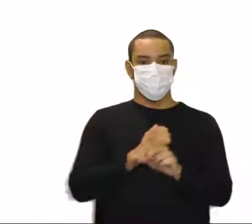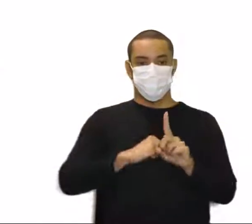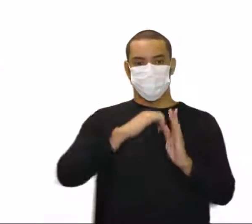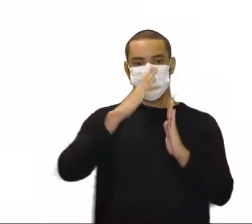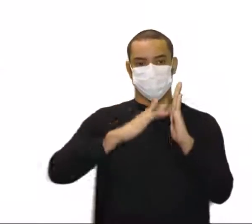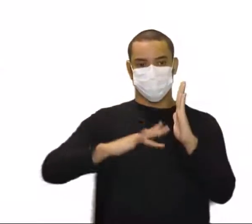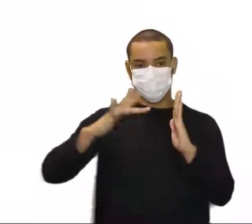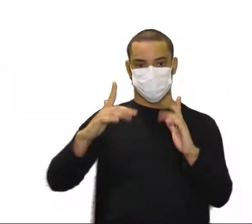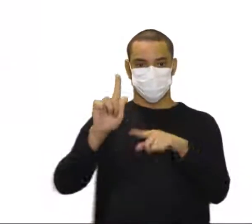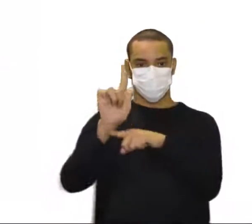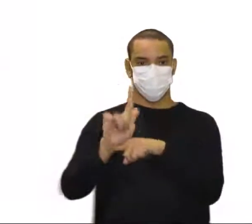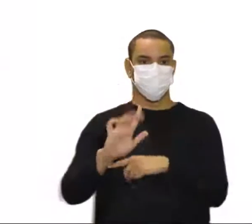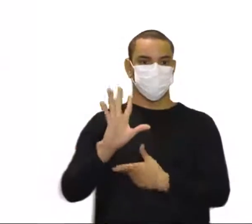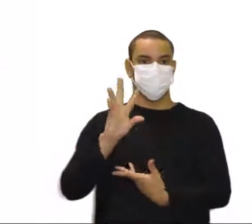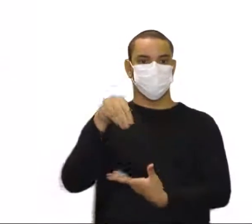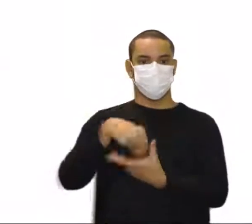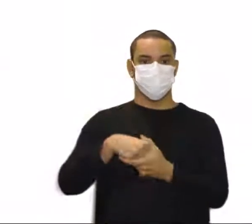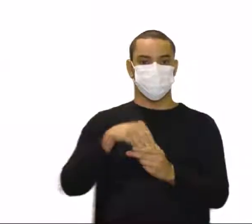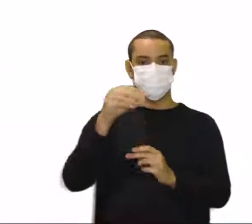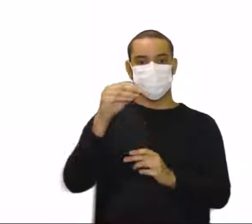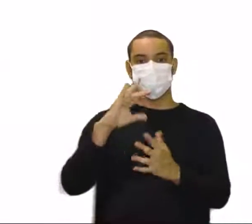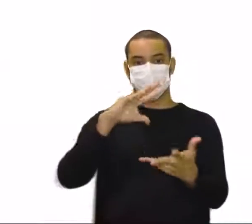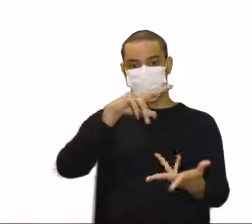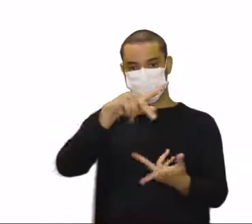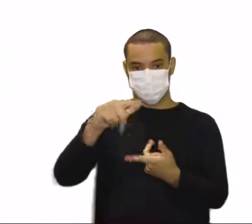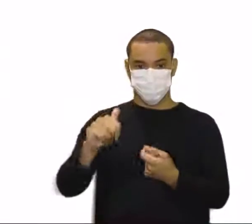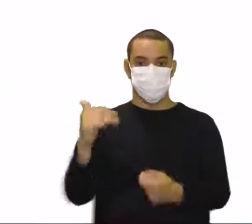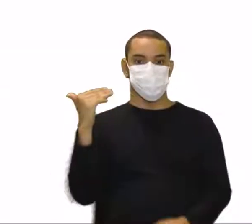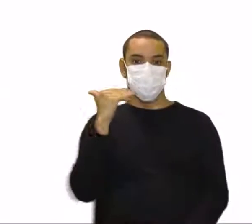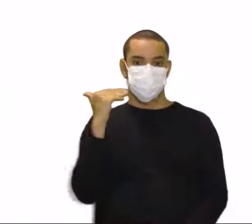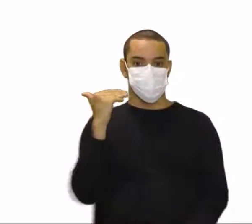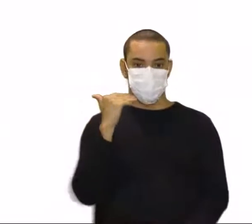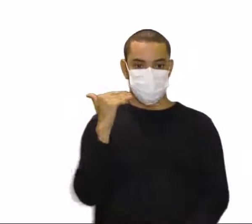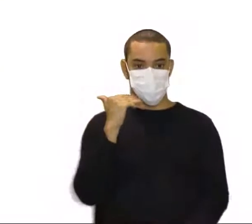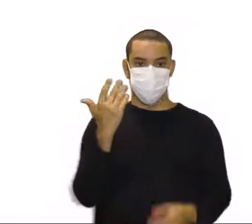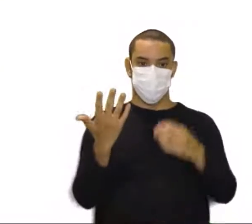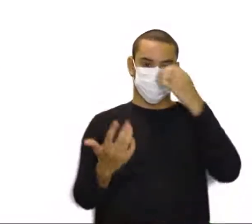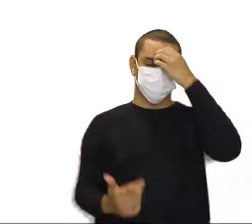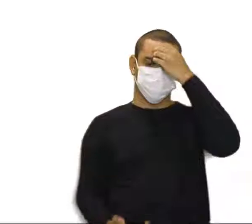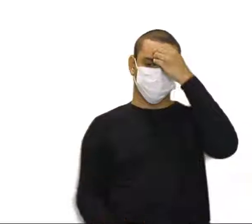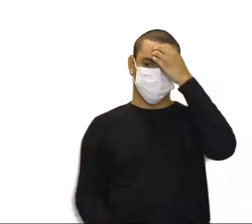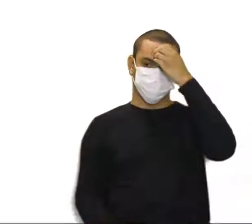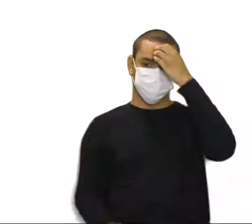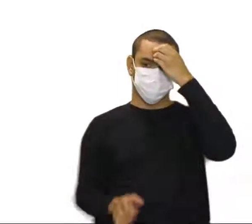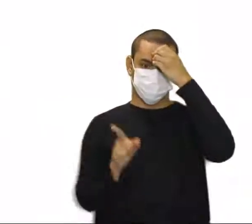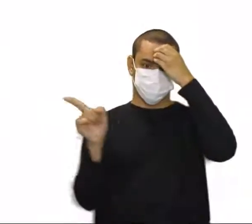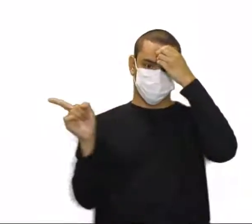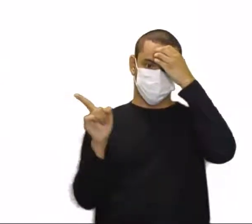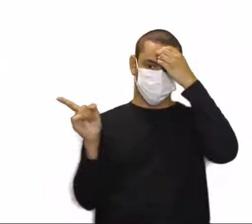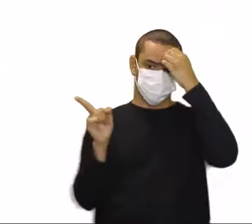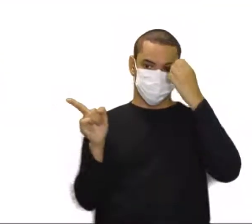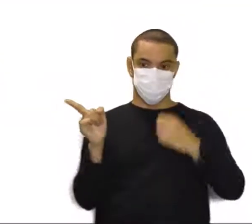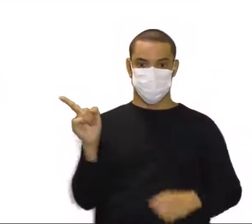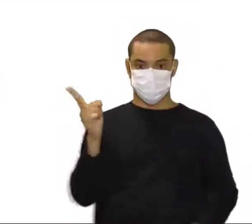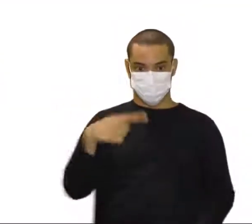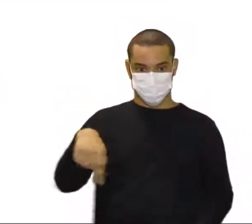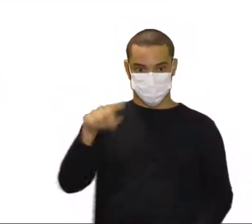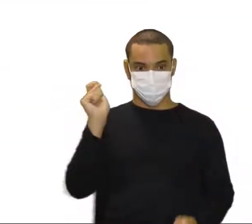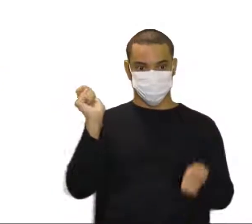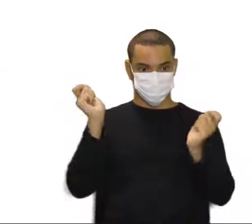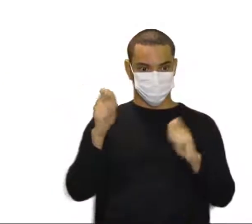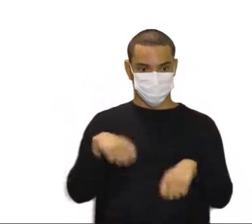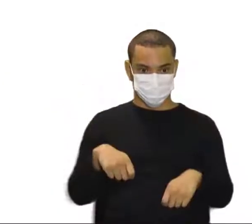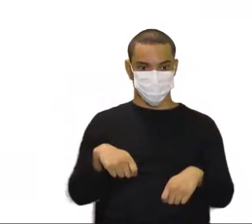gravitacional atravessando a Terra e provocando uma deformação no seu formato. Então tá aqui, pessoal, olha só, a frente de onda, você pode ver uma